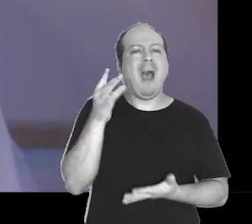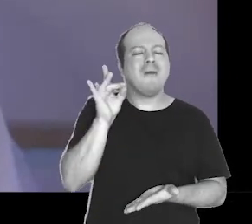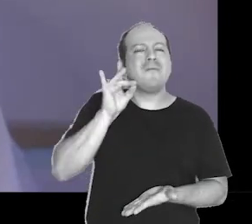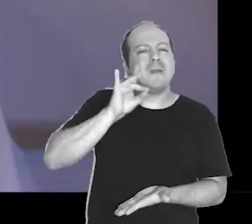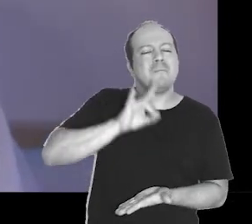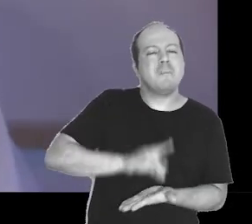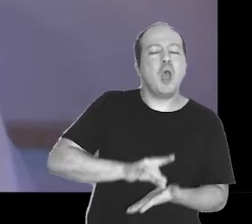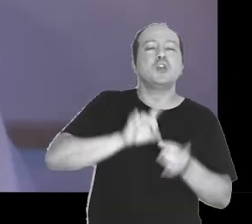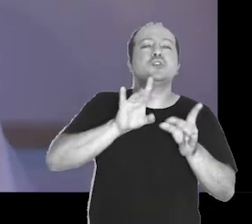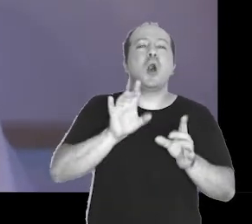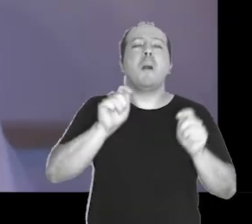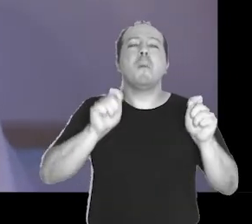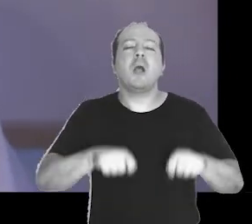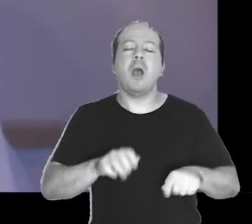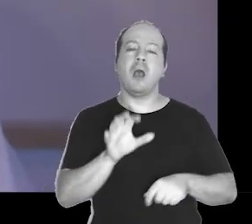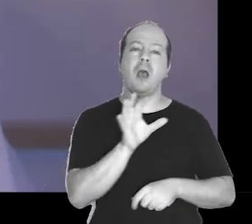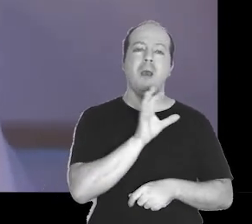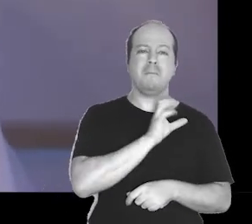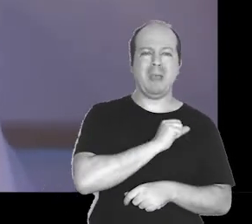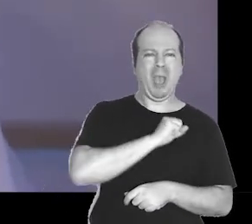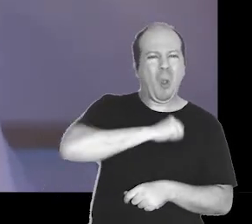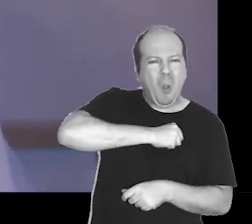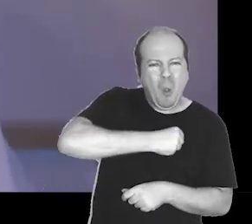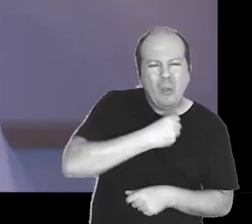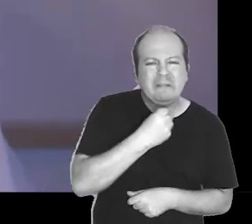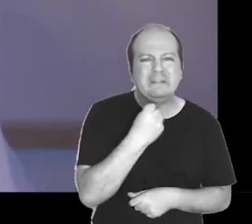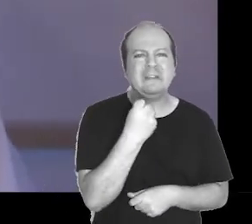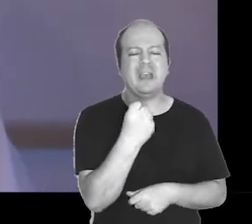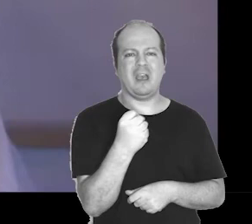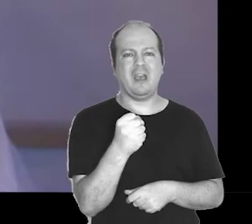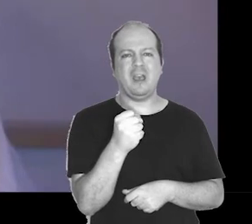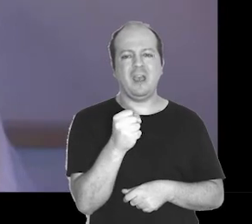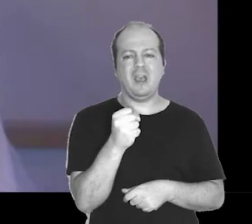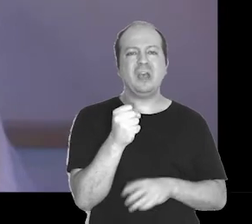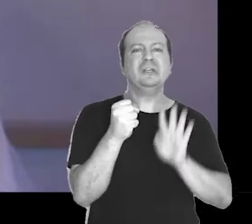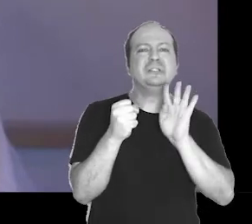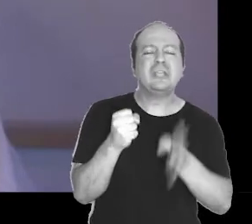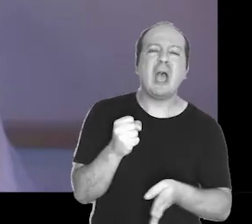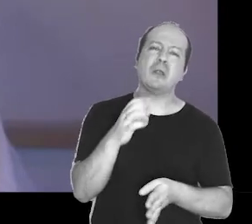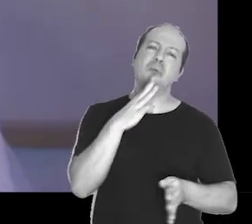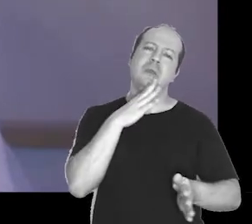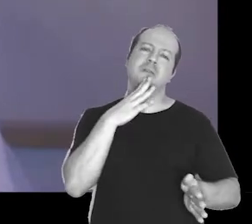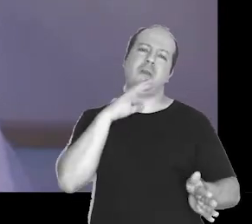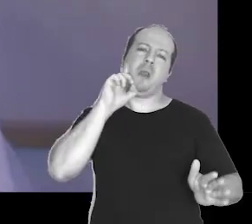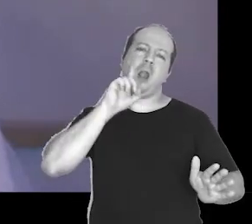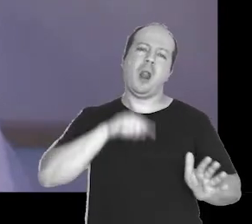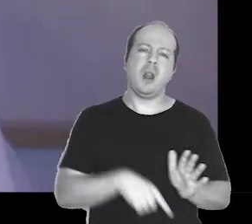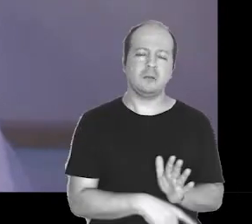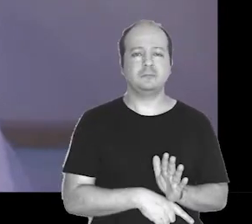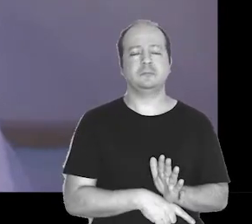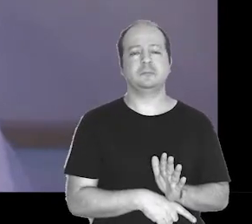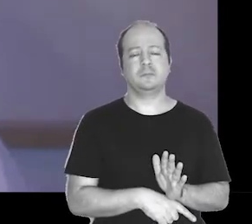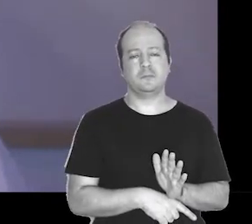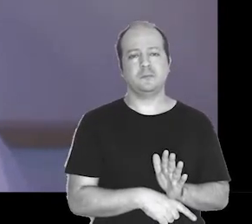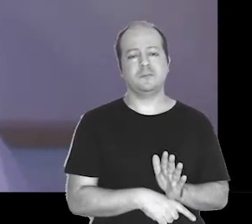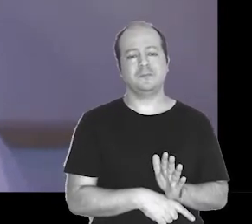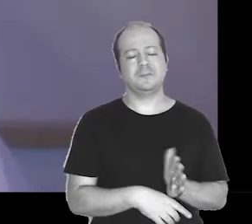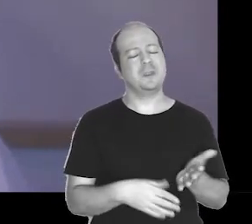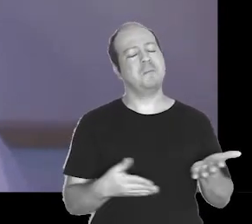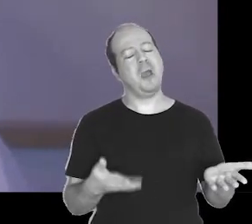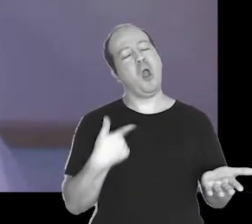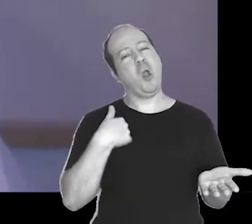só podemos amar ou odiar aquilo que conhecemos a fundo. Mas